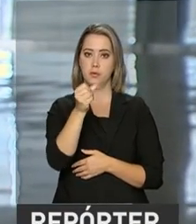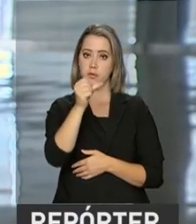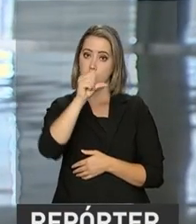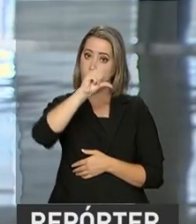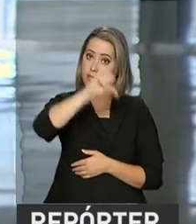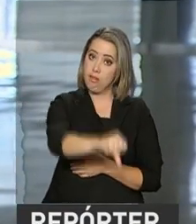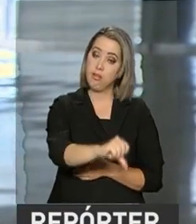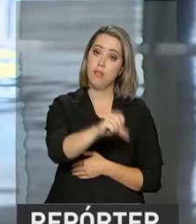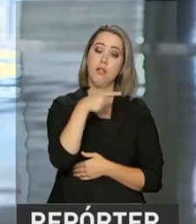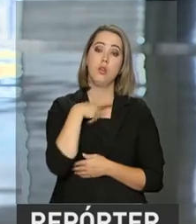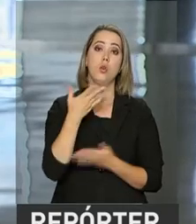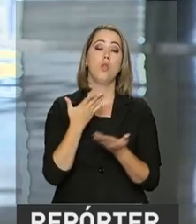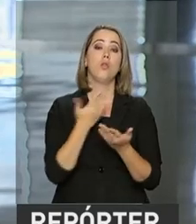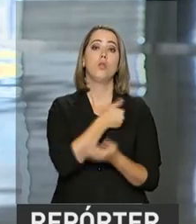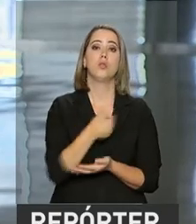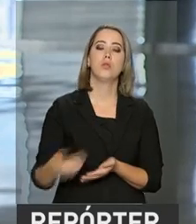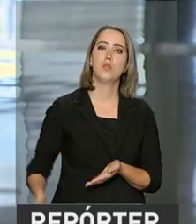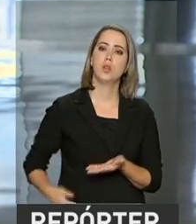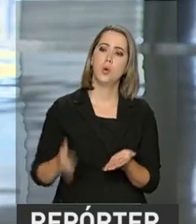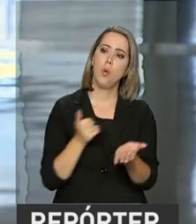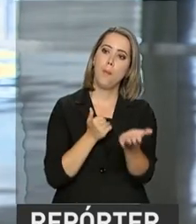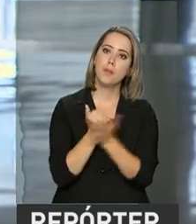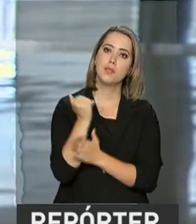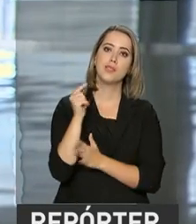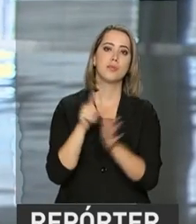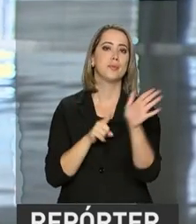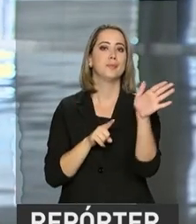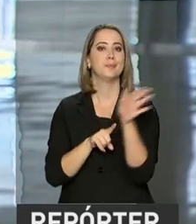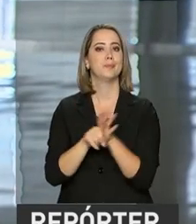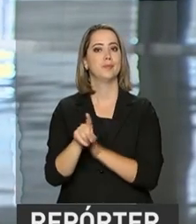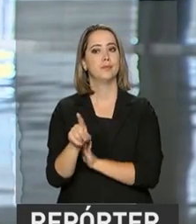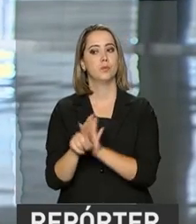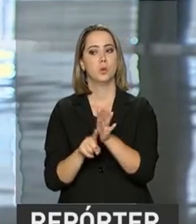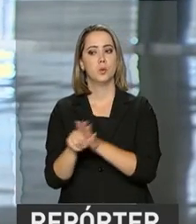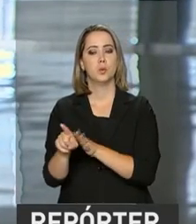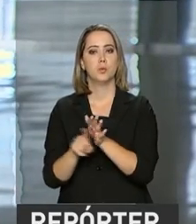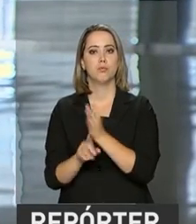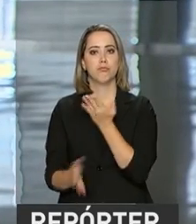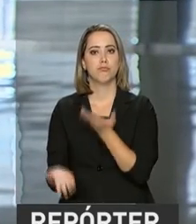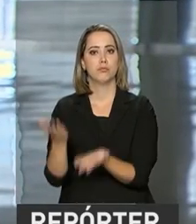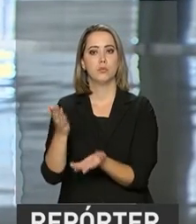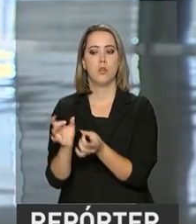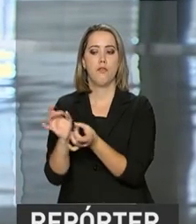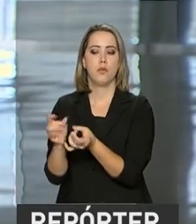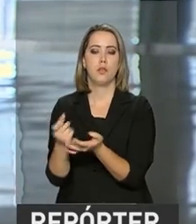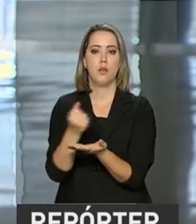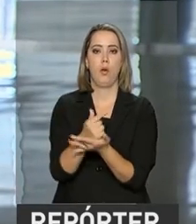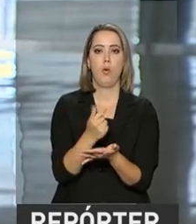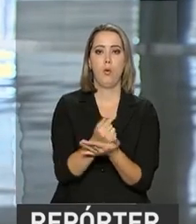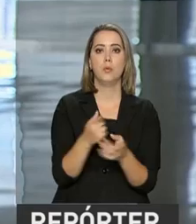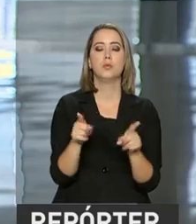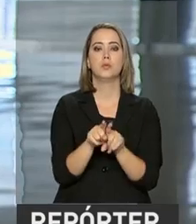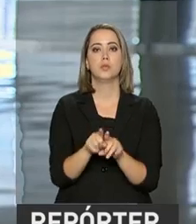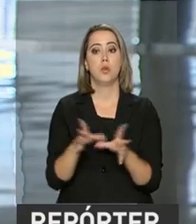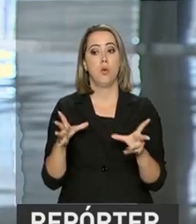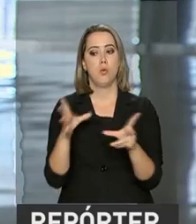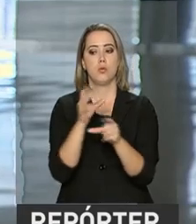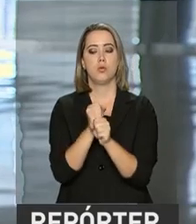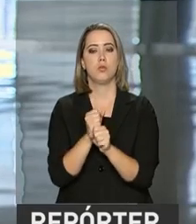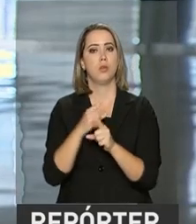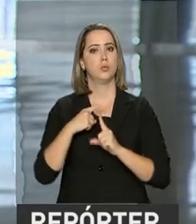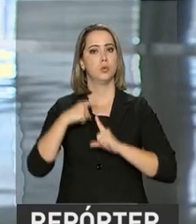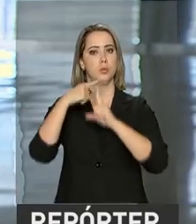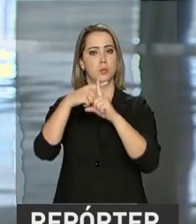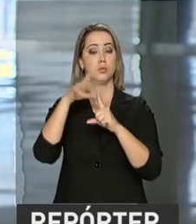1989 quando o governo começou a fazer este tipo de levantamento Considerando o saldo positivo